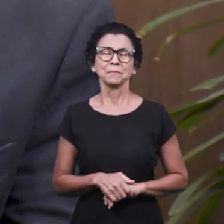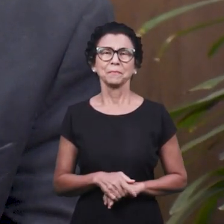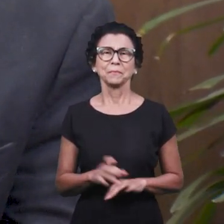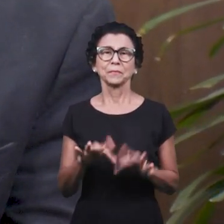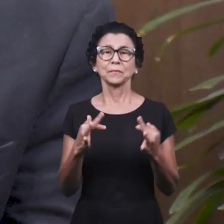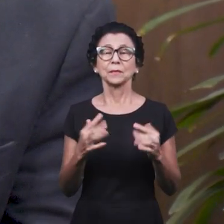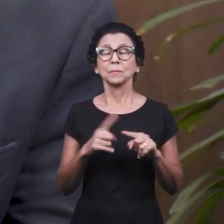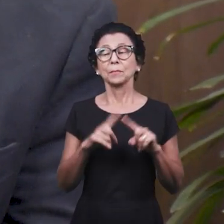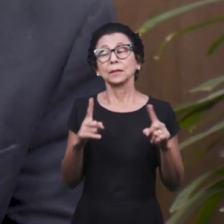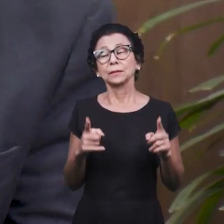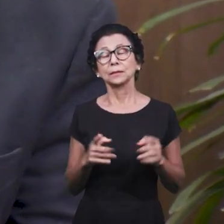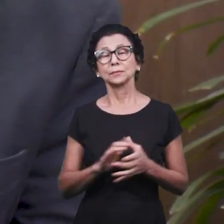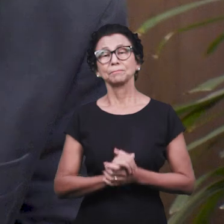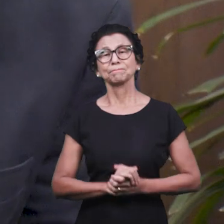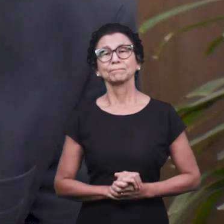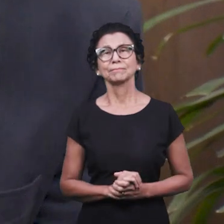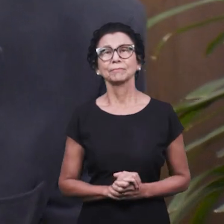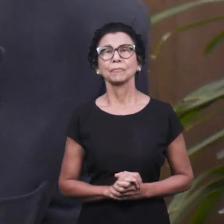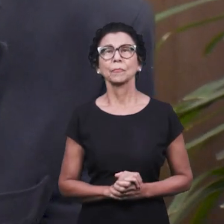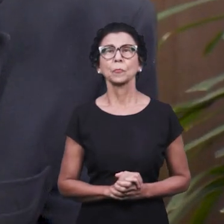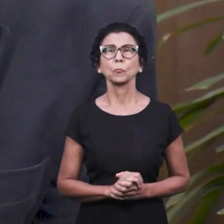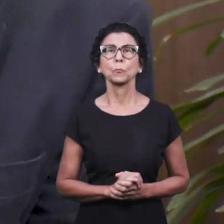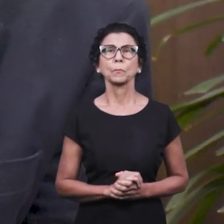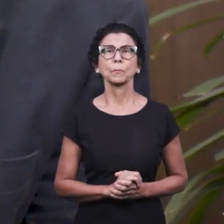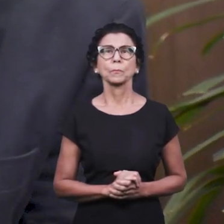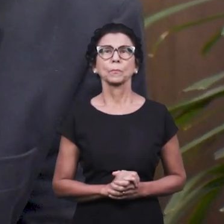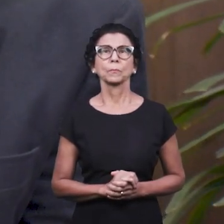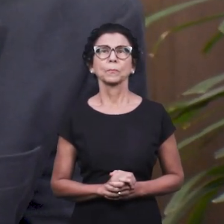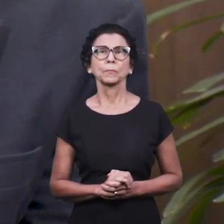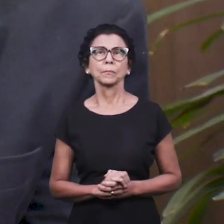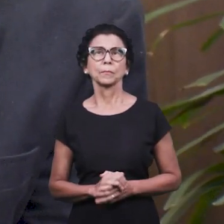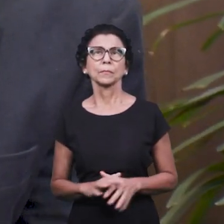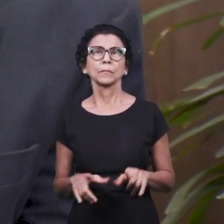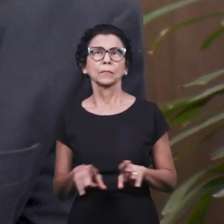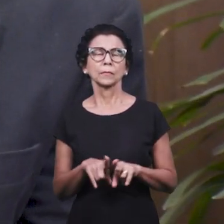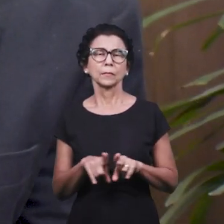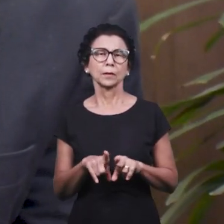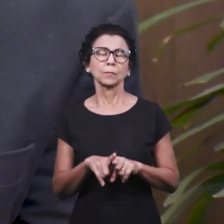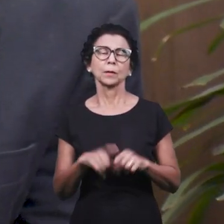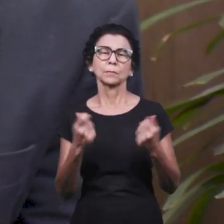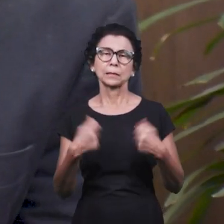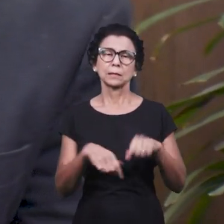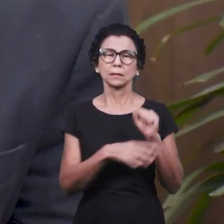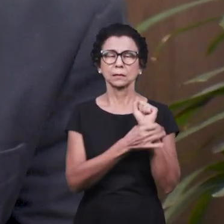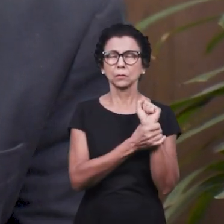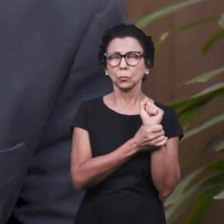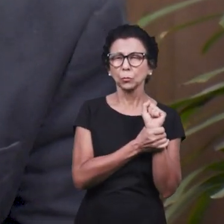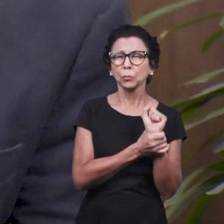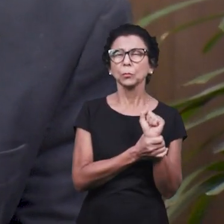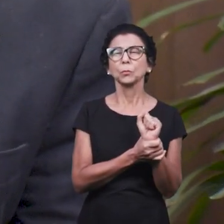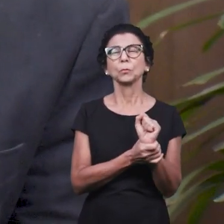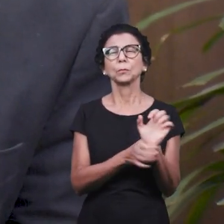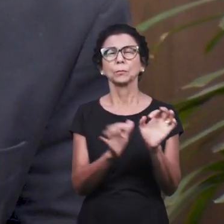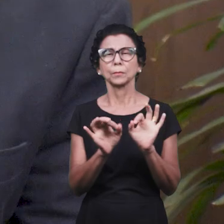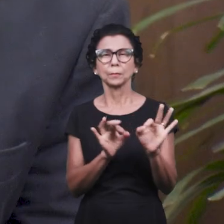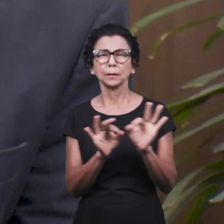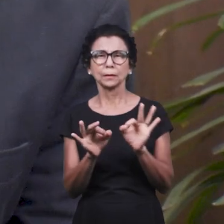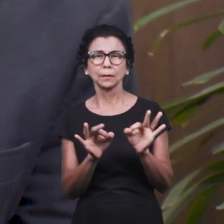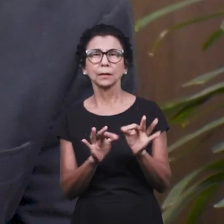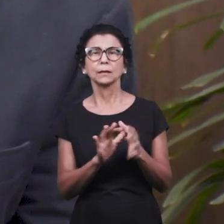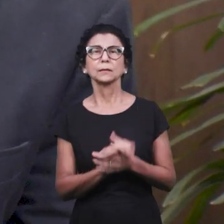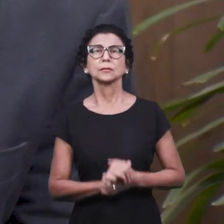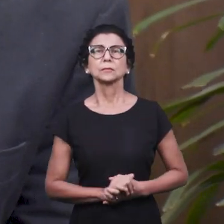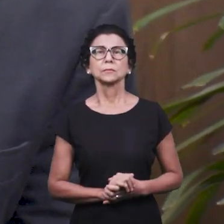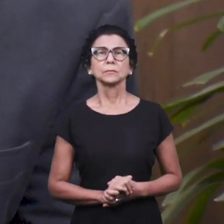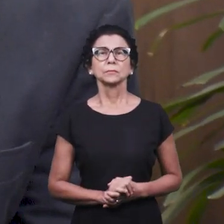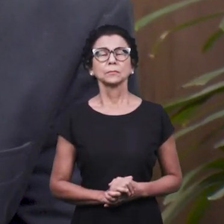você não consegue. E faz além da parte técnica de fazer seguro, etc., qualquer eventualidade, desse tipo. Mas